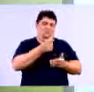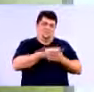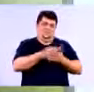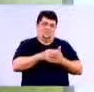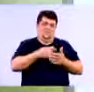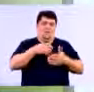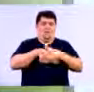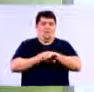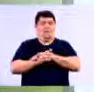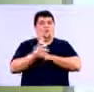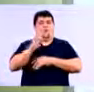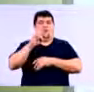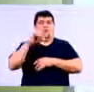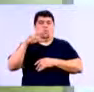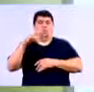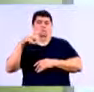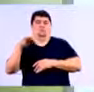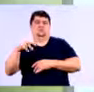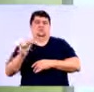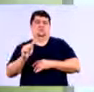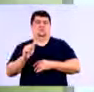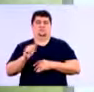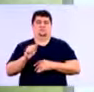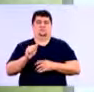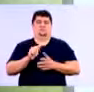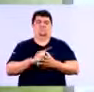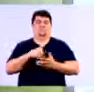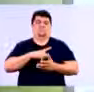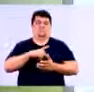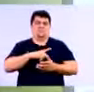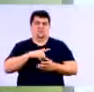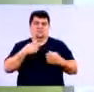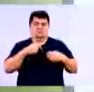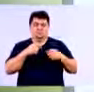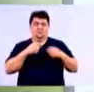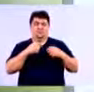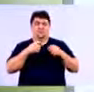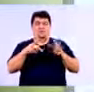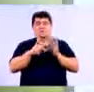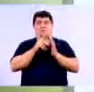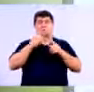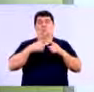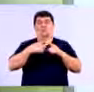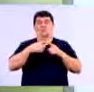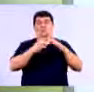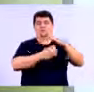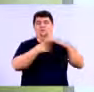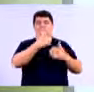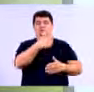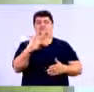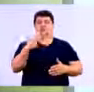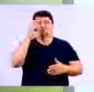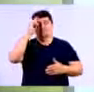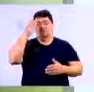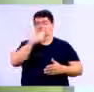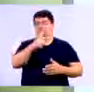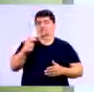Mas relação ao foco de não ser empreendedor, ou literalmente